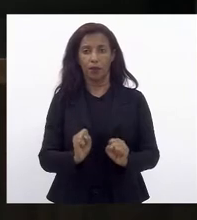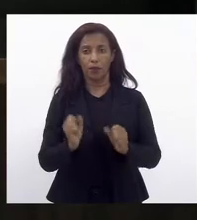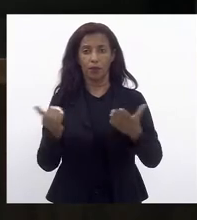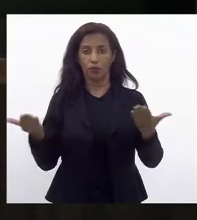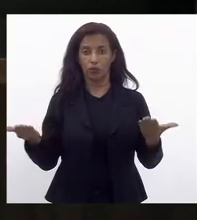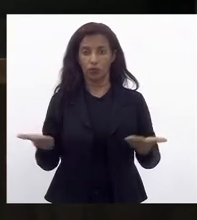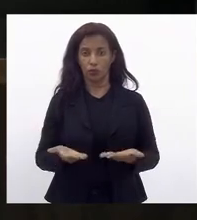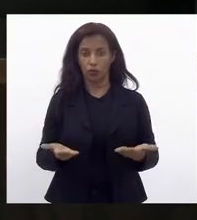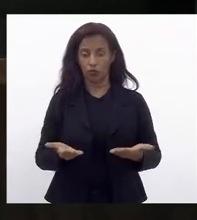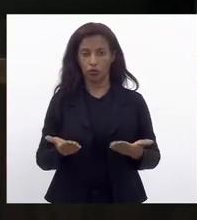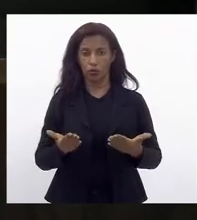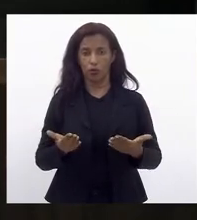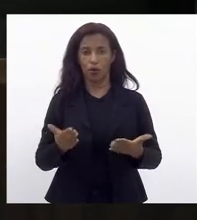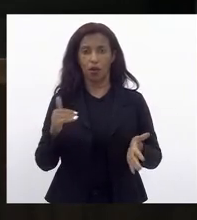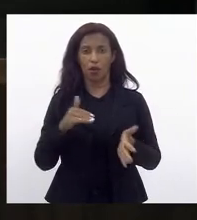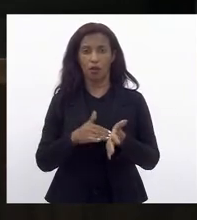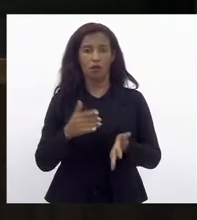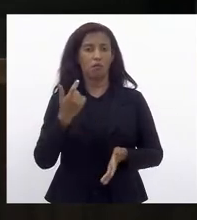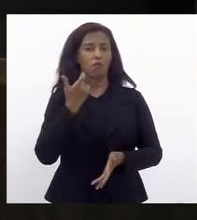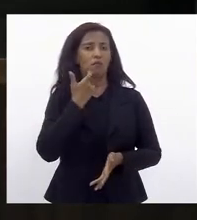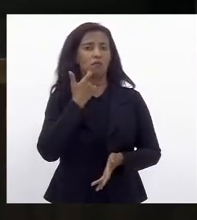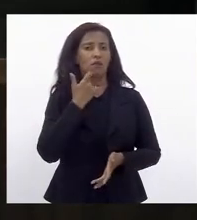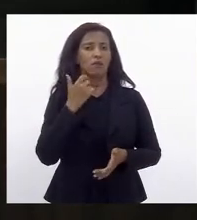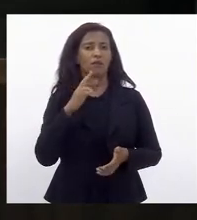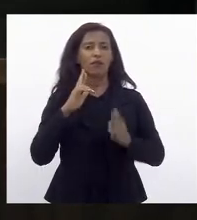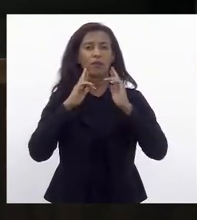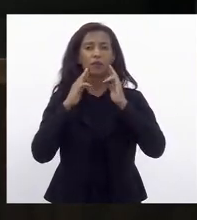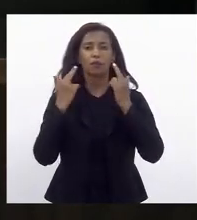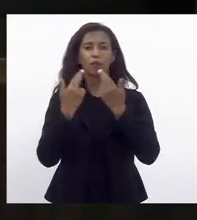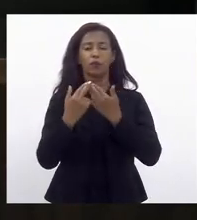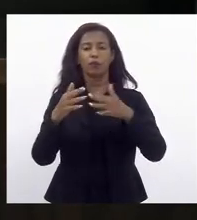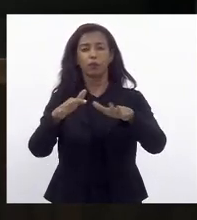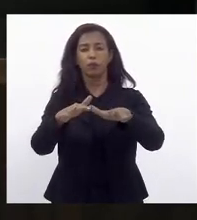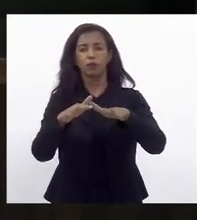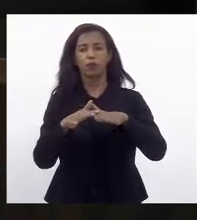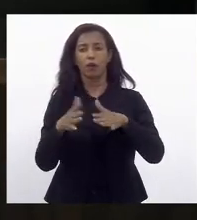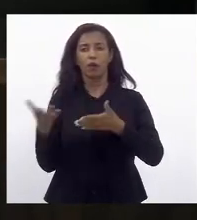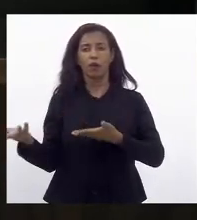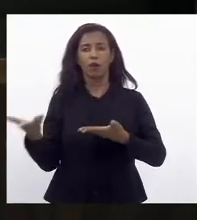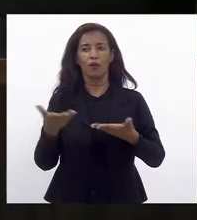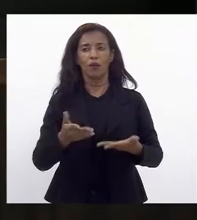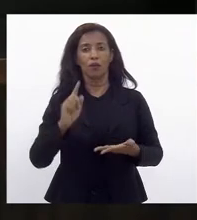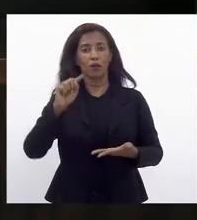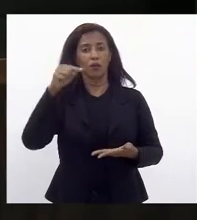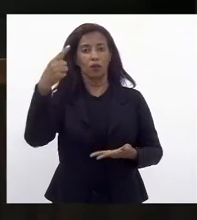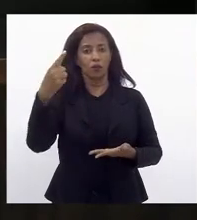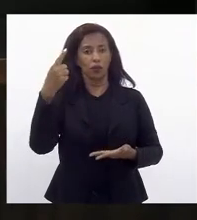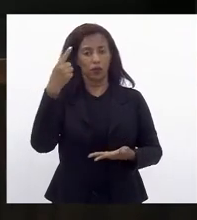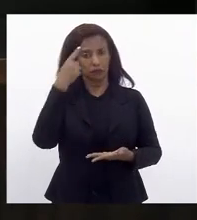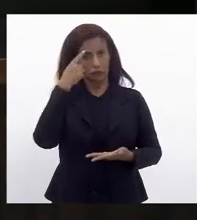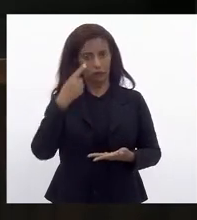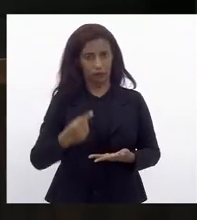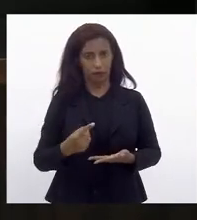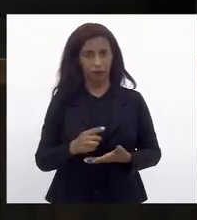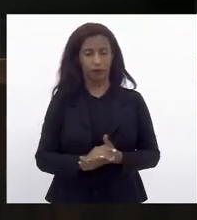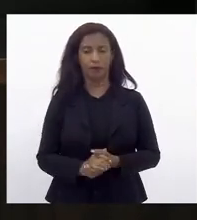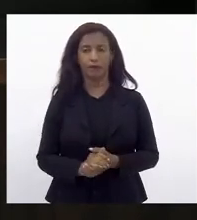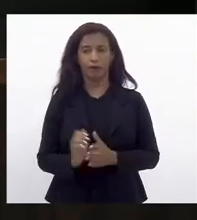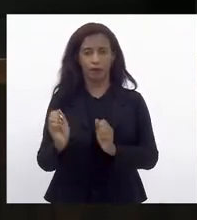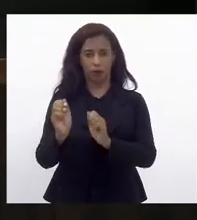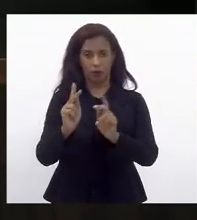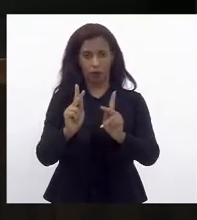hoje para sexta-feira, fazer uma audiência pública, que eu vou trazê-lo na próxima semana. Tá